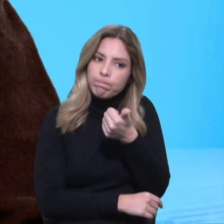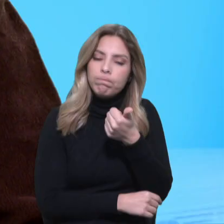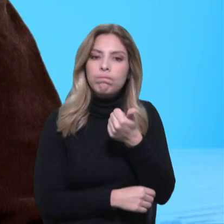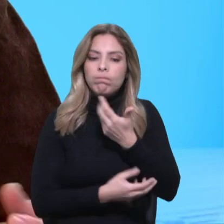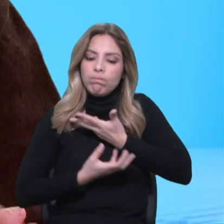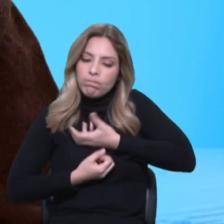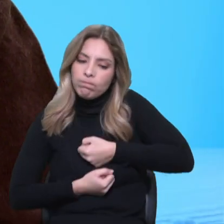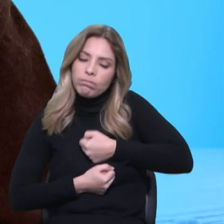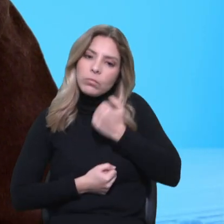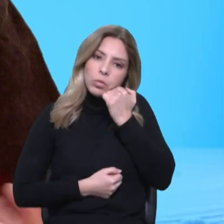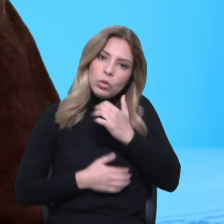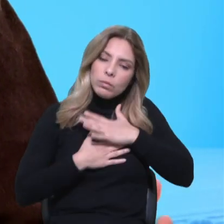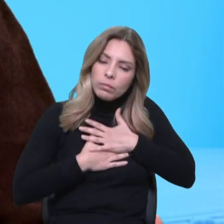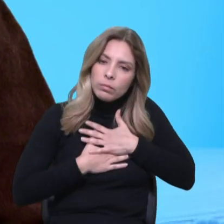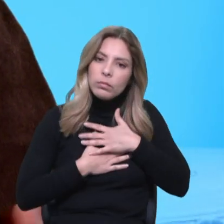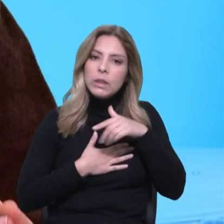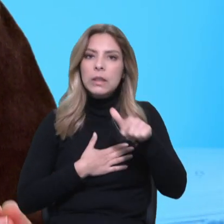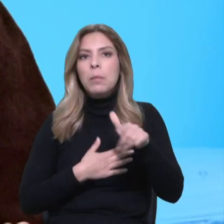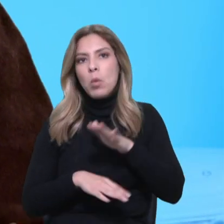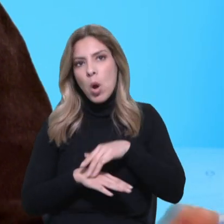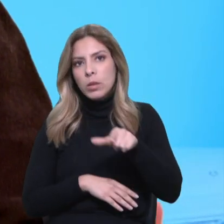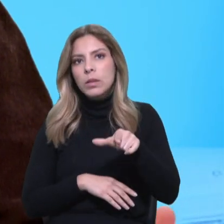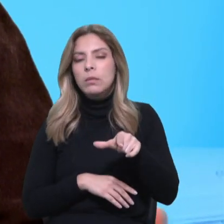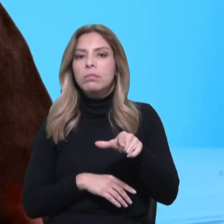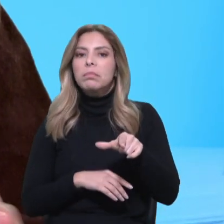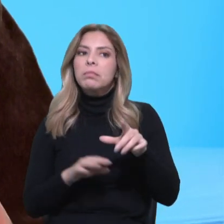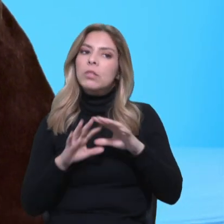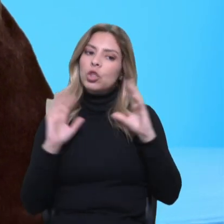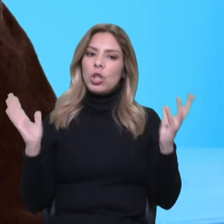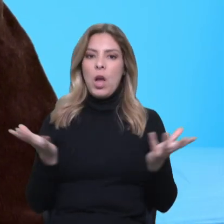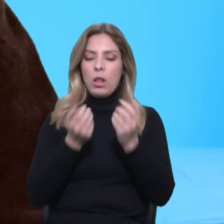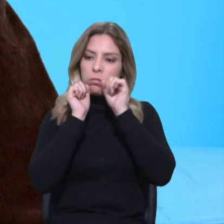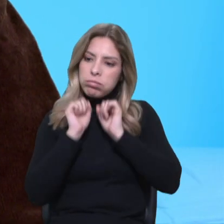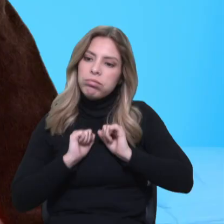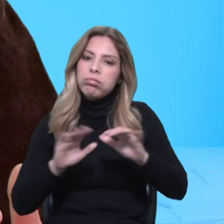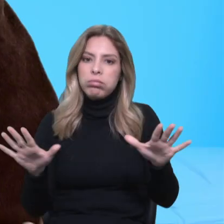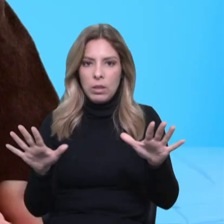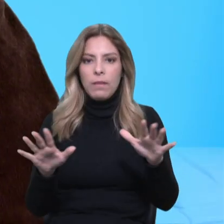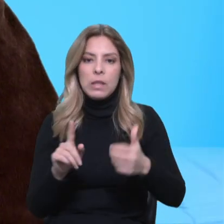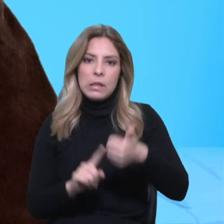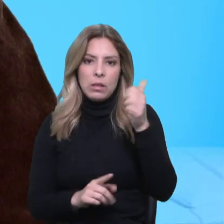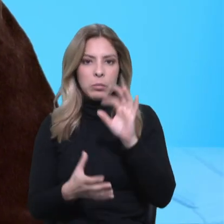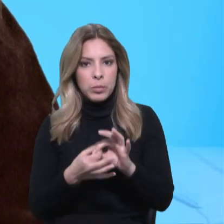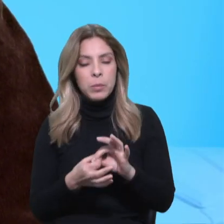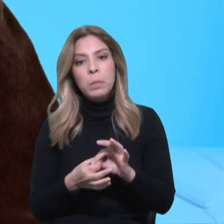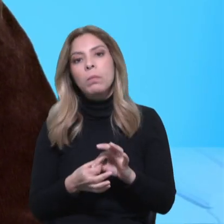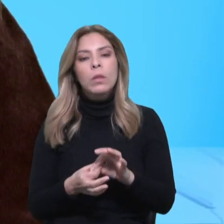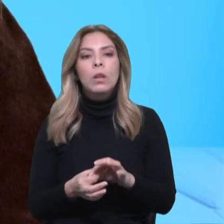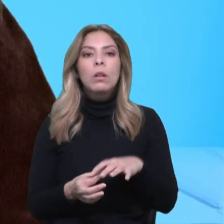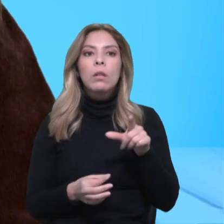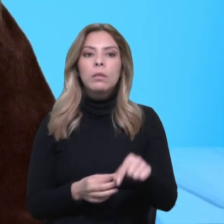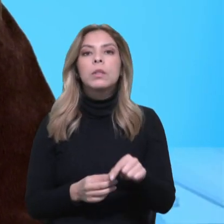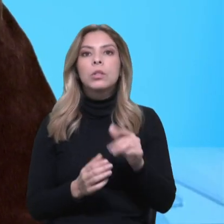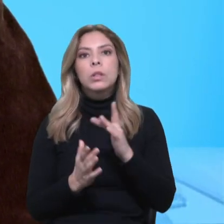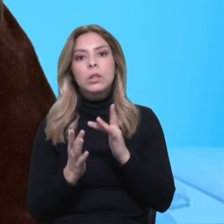dor. E por isso, sim, é uma mensagem que é universal a todos os seres humanos e também, obviamente, particularmente aos cristãos,